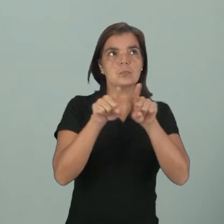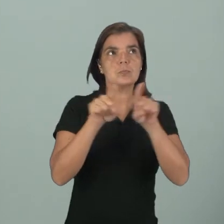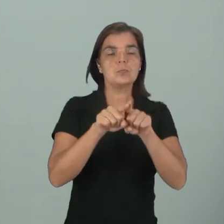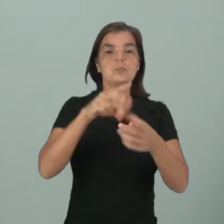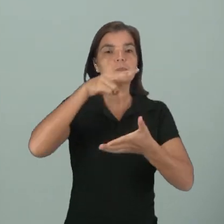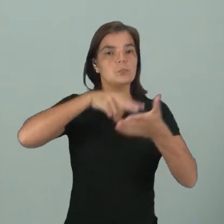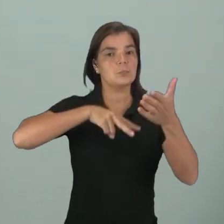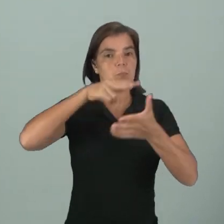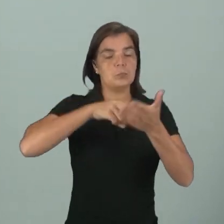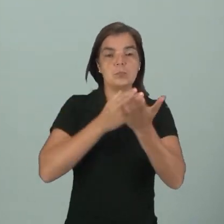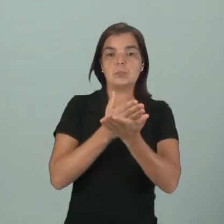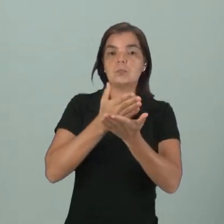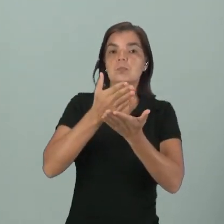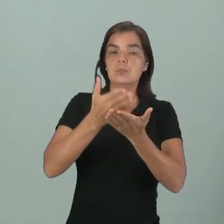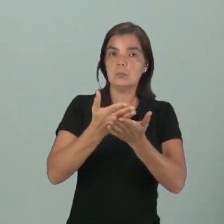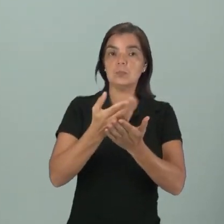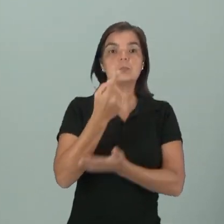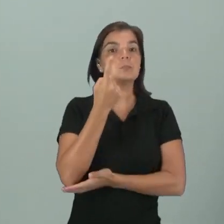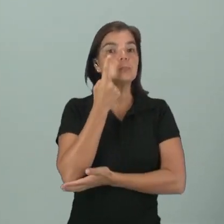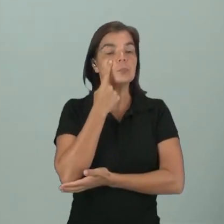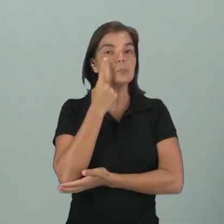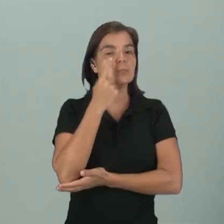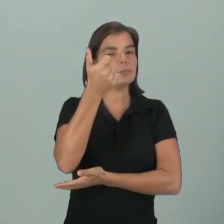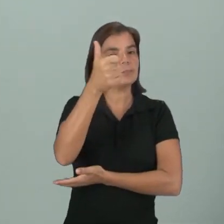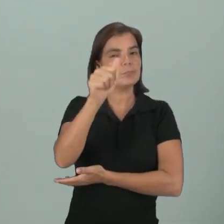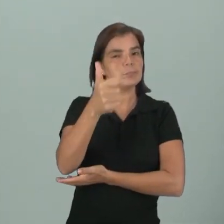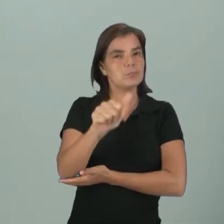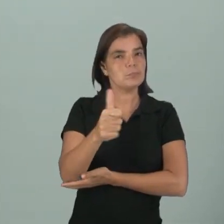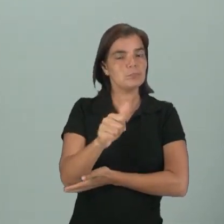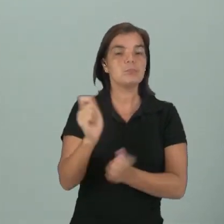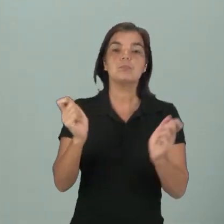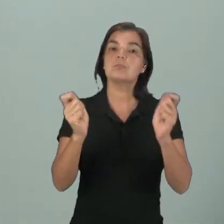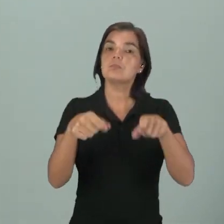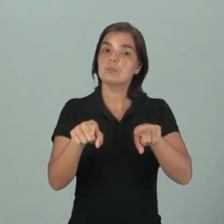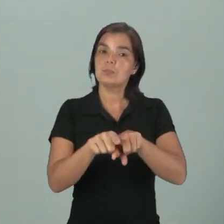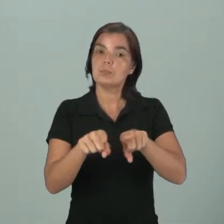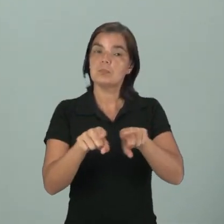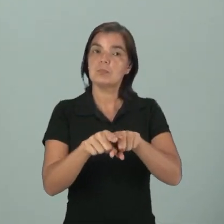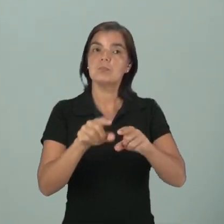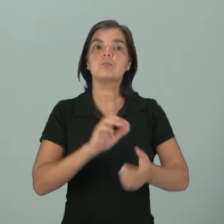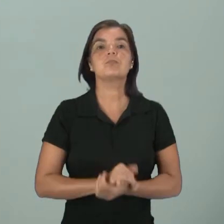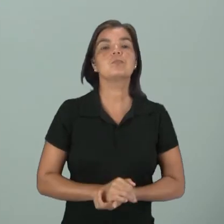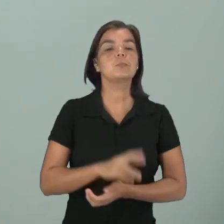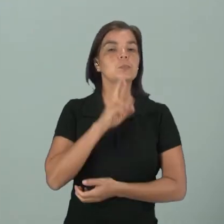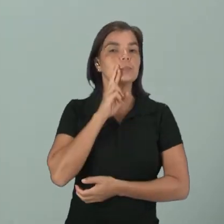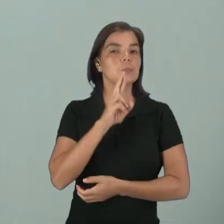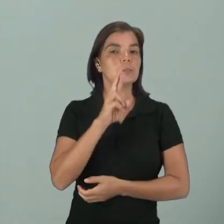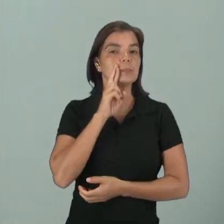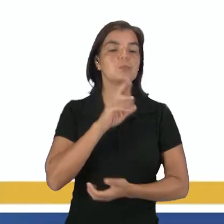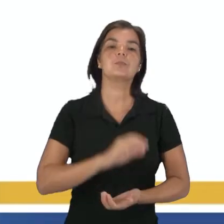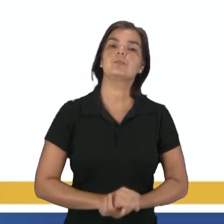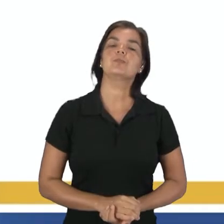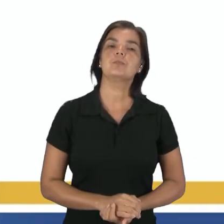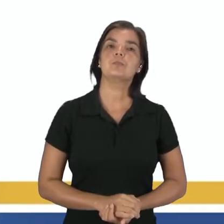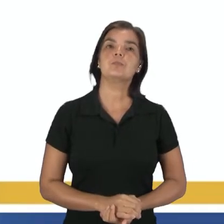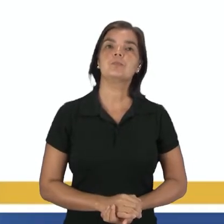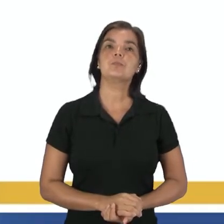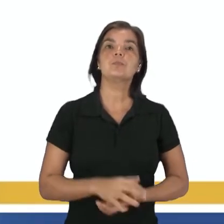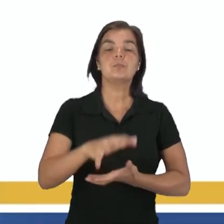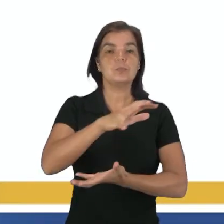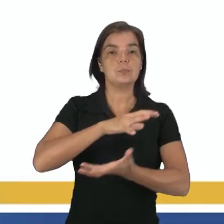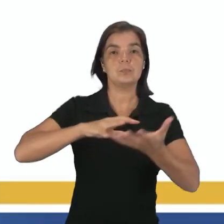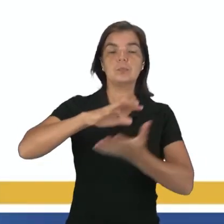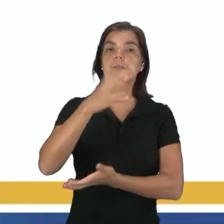a leitura do enunciado e vamos analisar as possibilidades de resposta. A